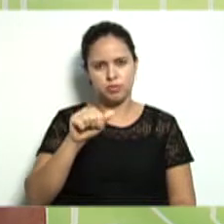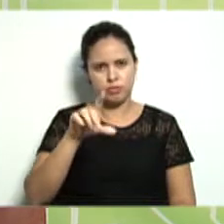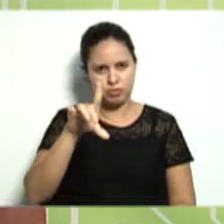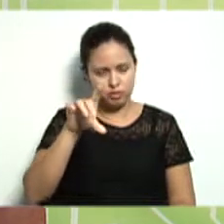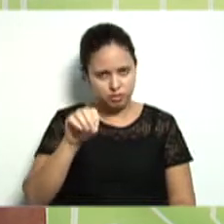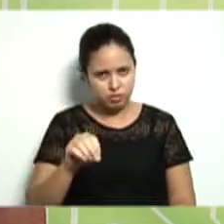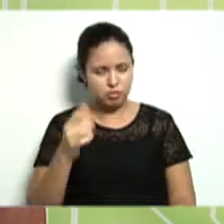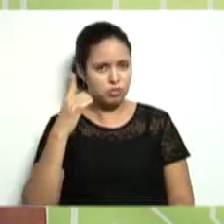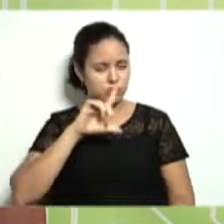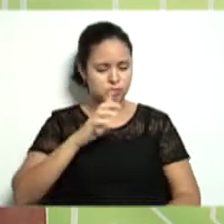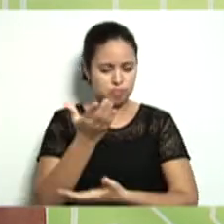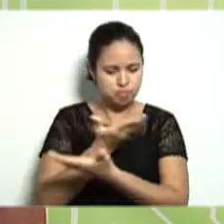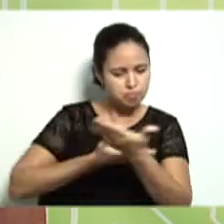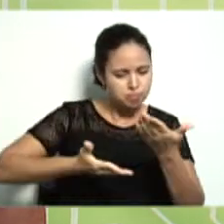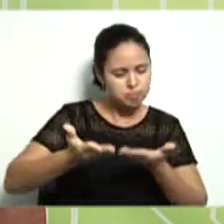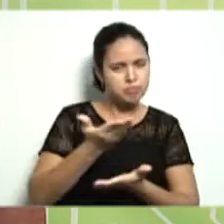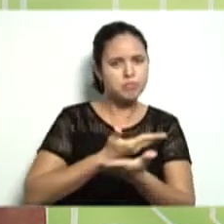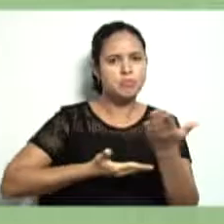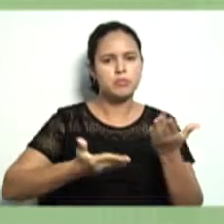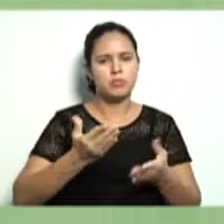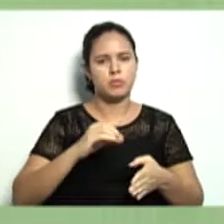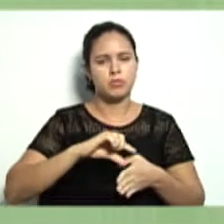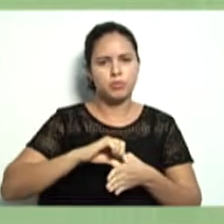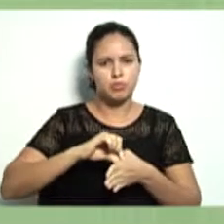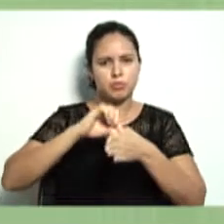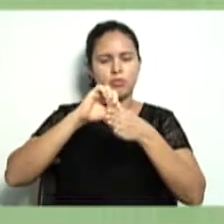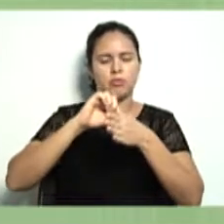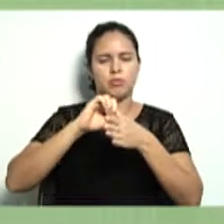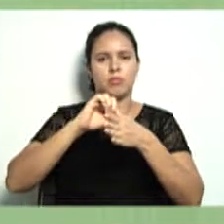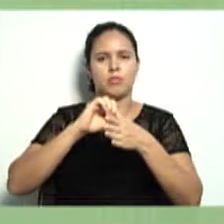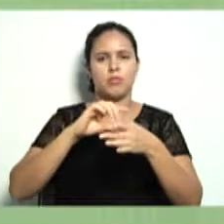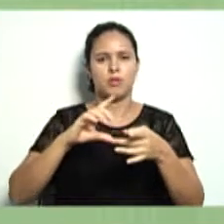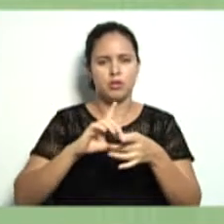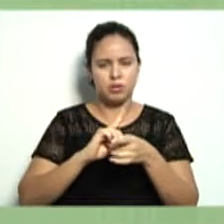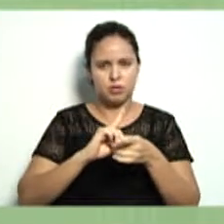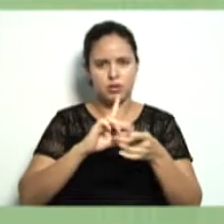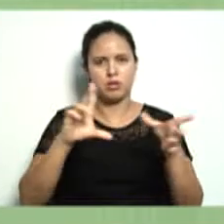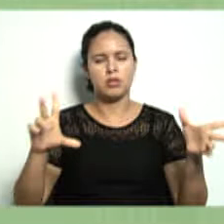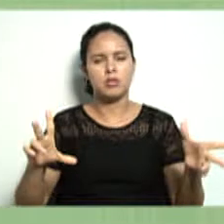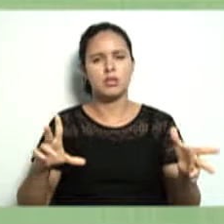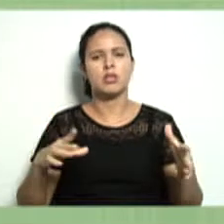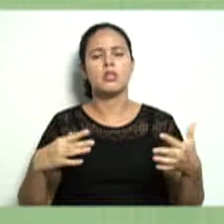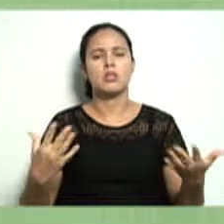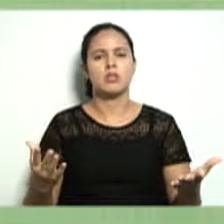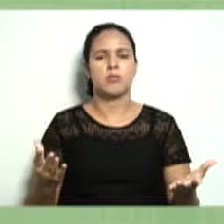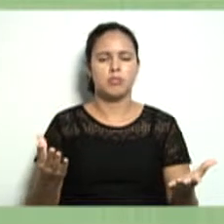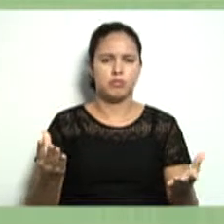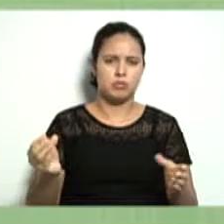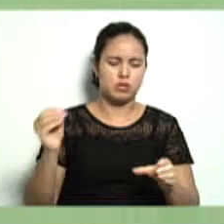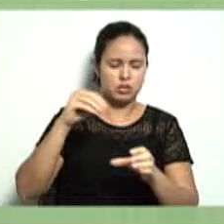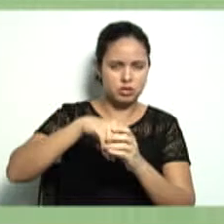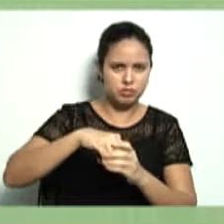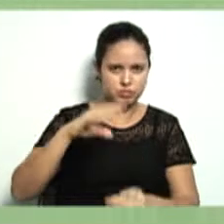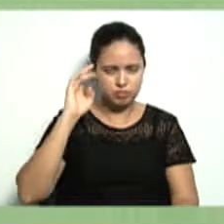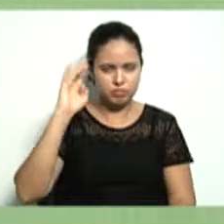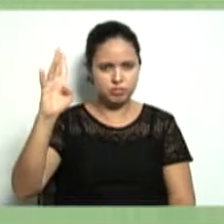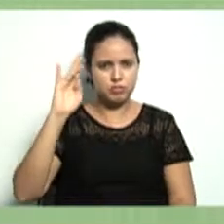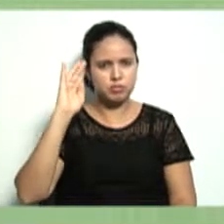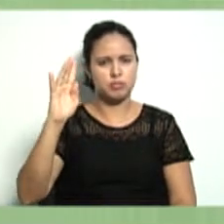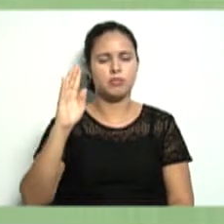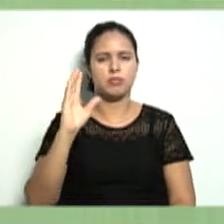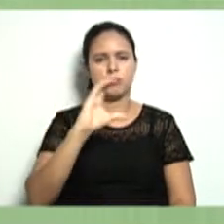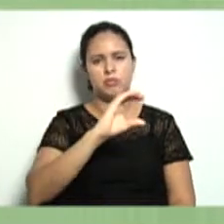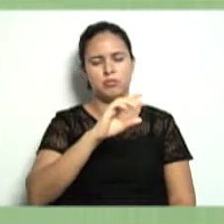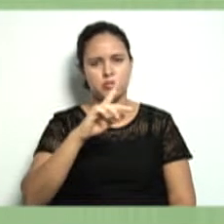Uma liderança também democrática, isso é muito importante, e na filosofia do cooperativismo, a liderança ela é